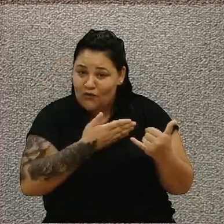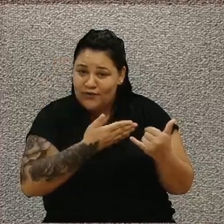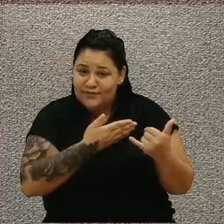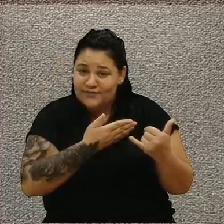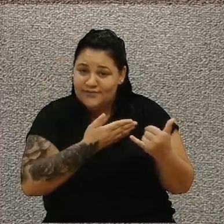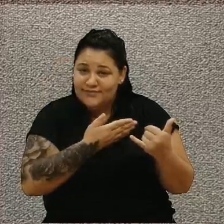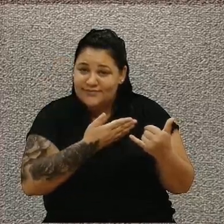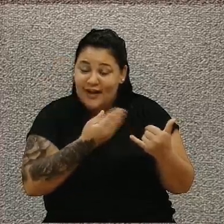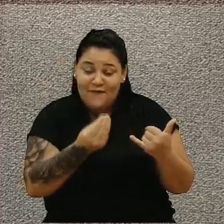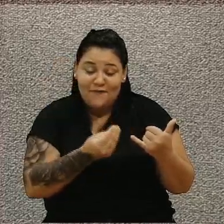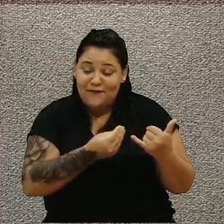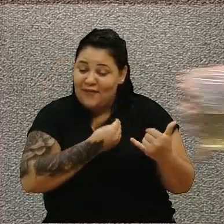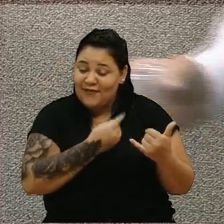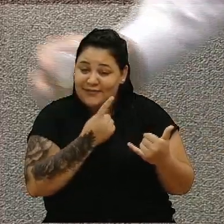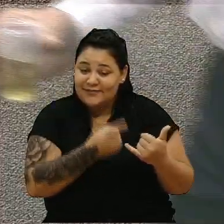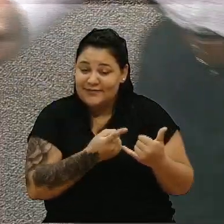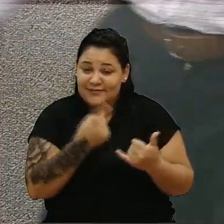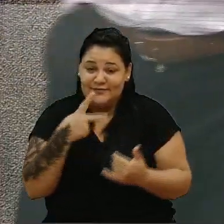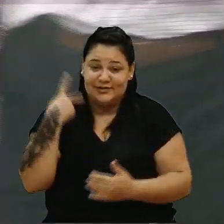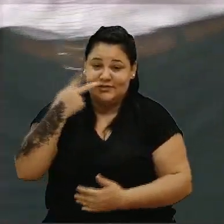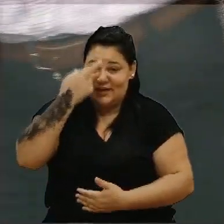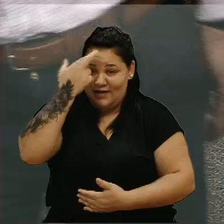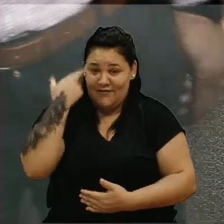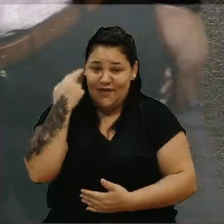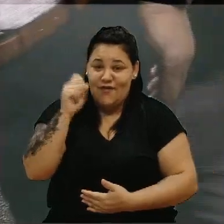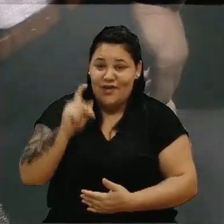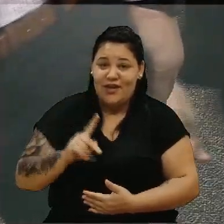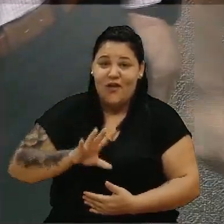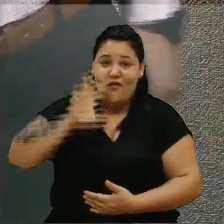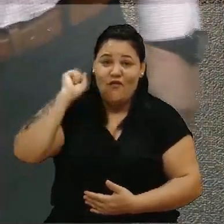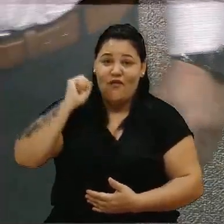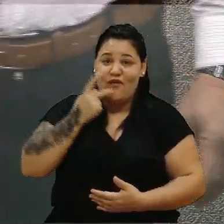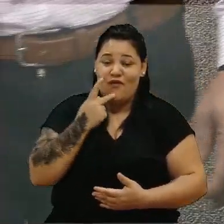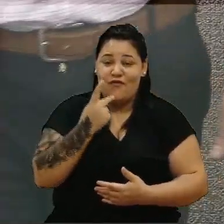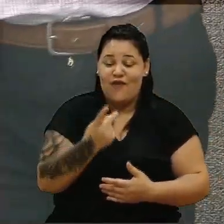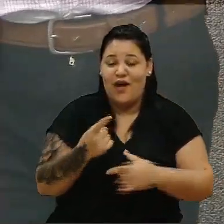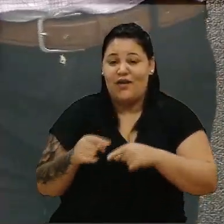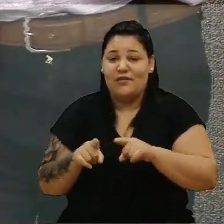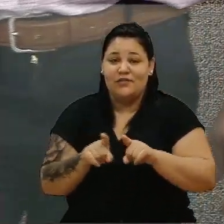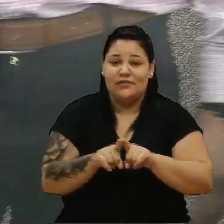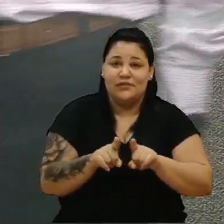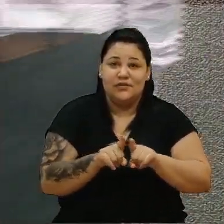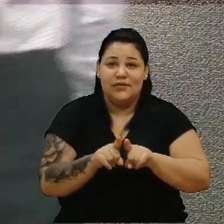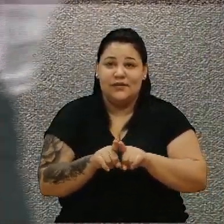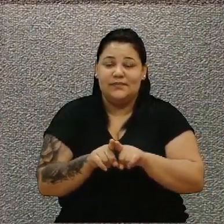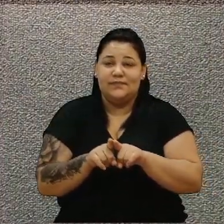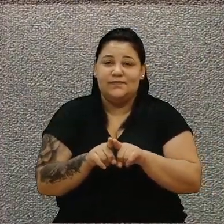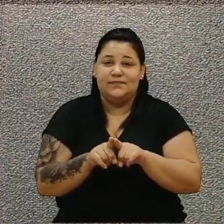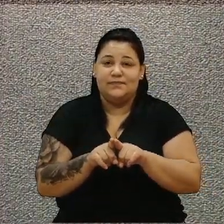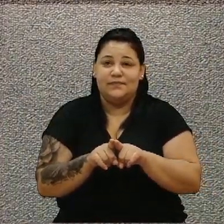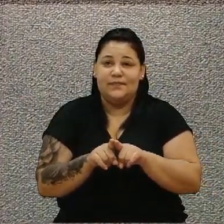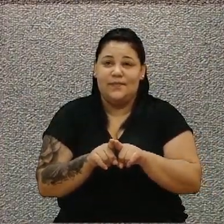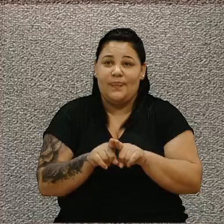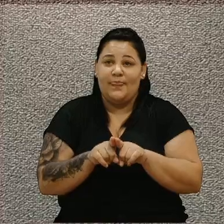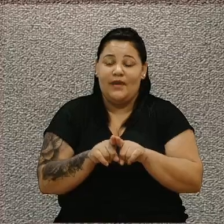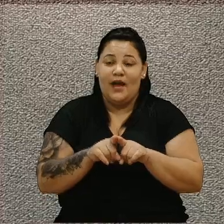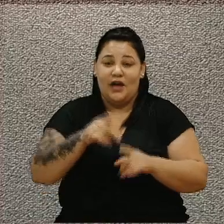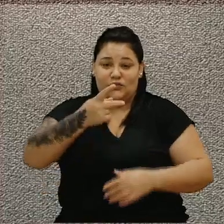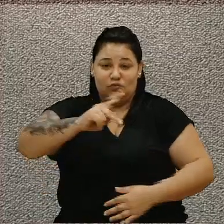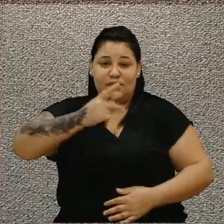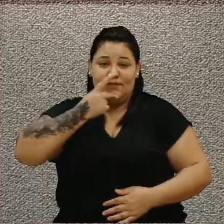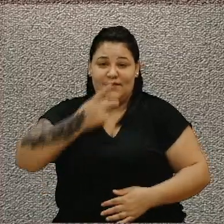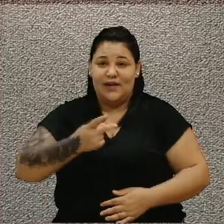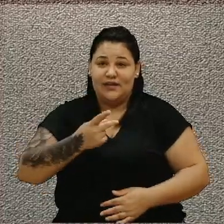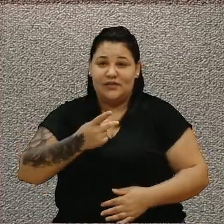E o vereador Rafael, quem o ouviu, vereador, e eu digo isso para Vossa Excelência, porque o senhor disse é verdade, eu como sou avô, né? A sua fala